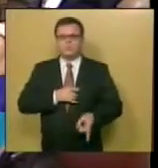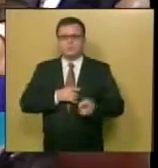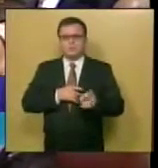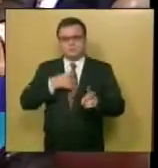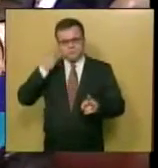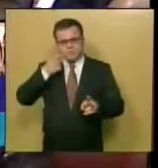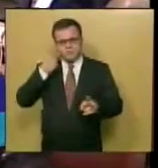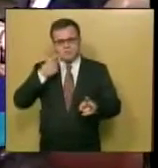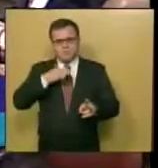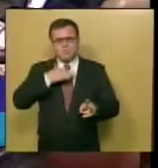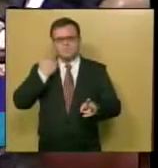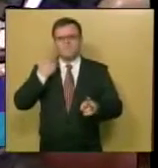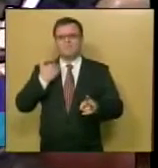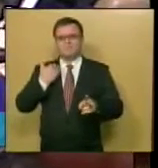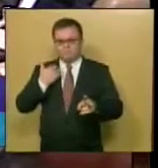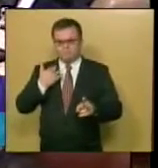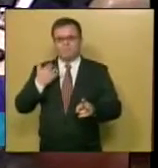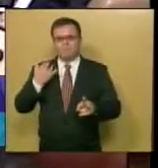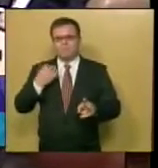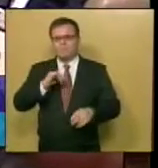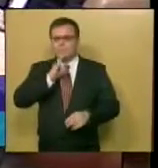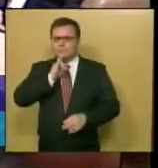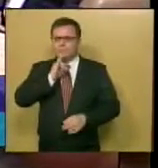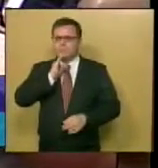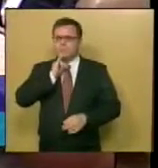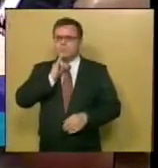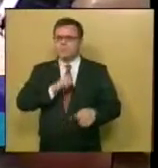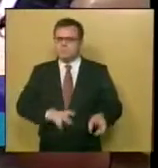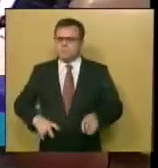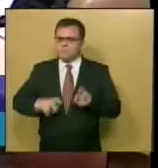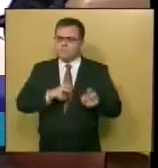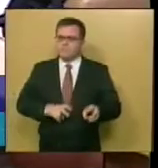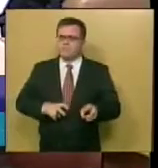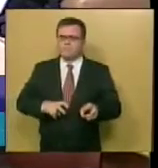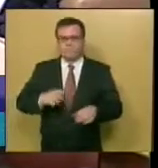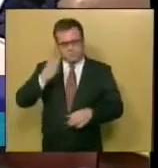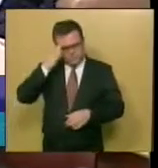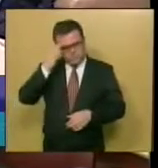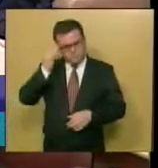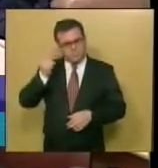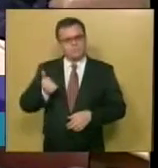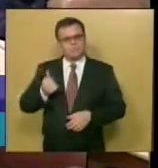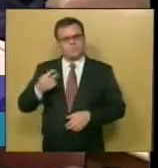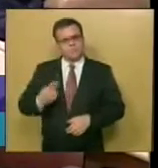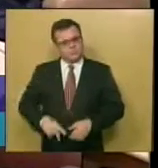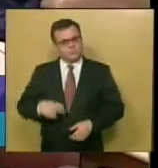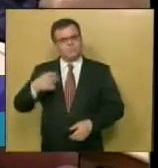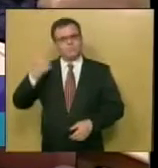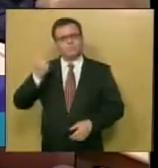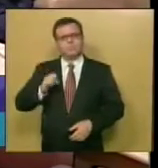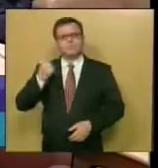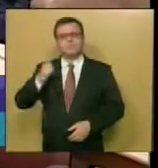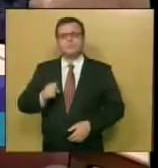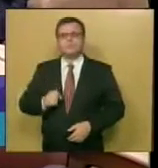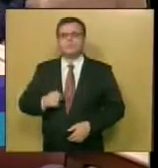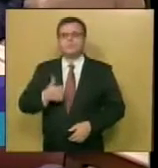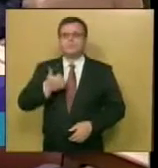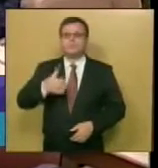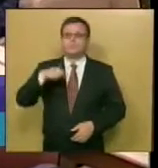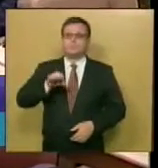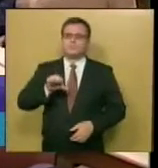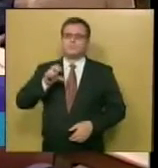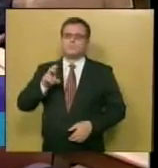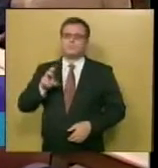de Itabaiana, da região do Agreste e, quiçá, de Sergipe, na década de 50